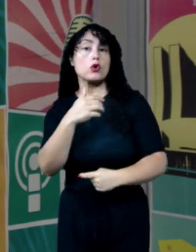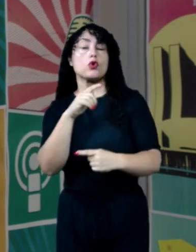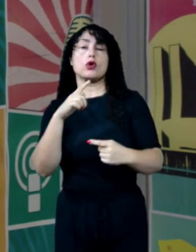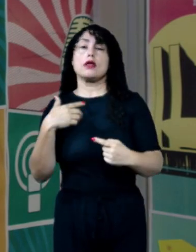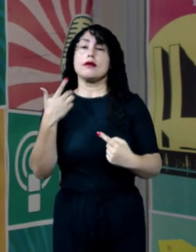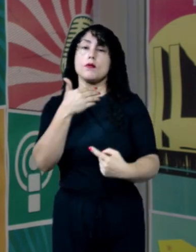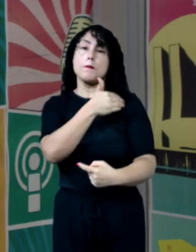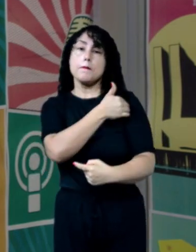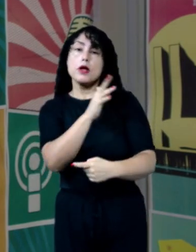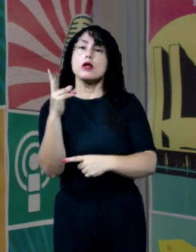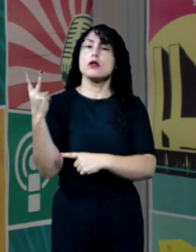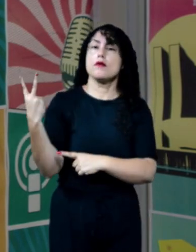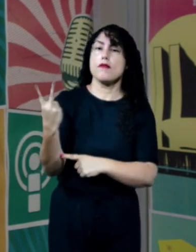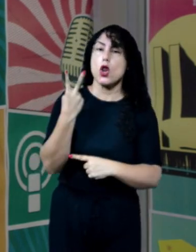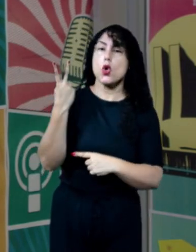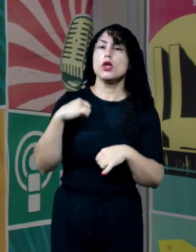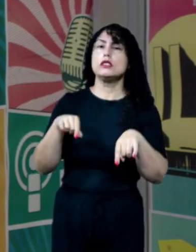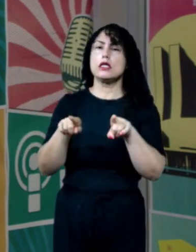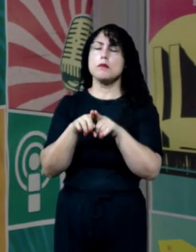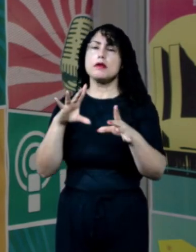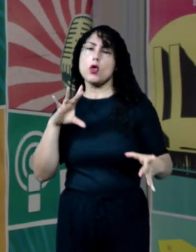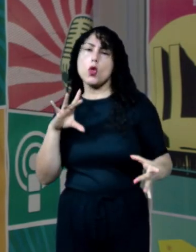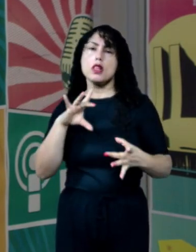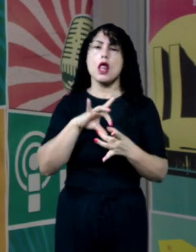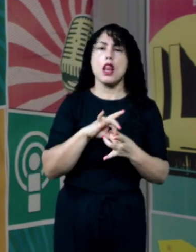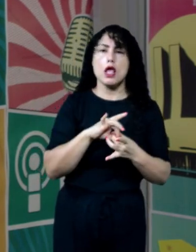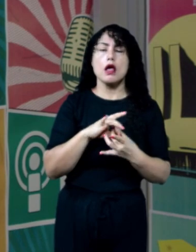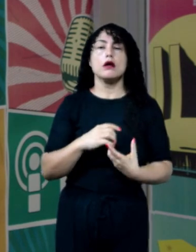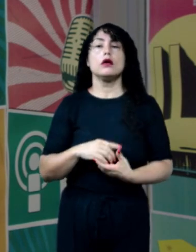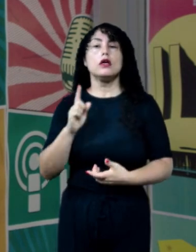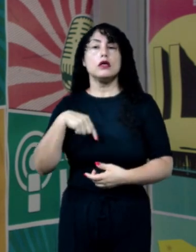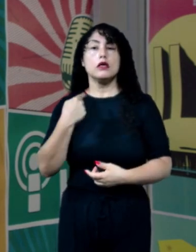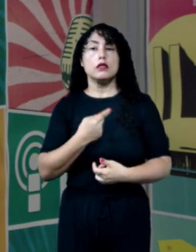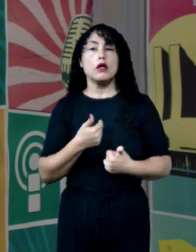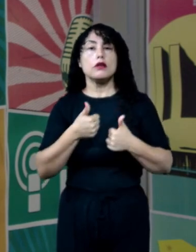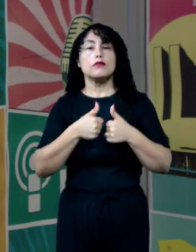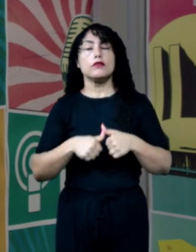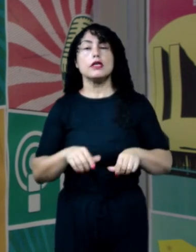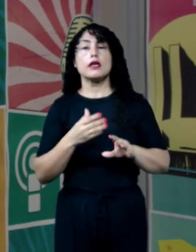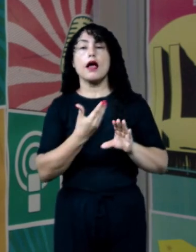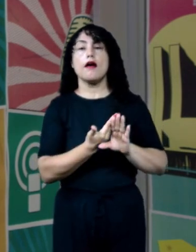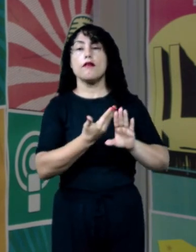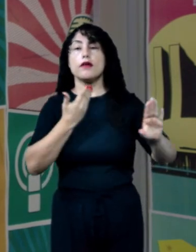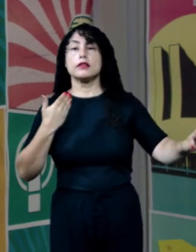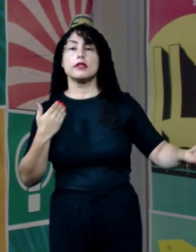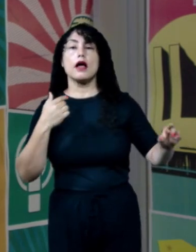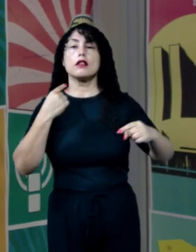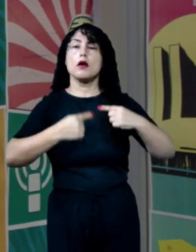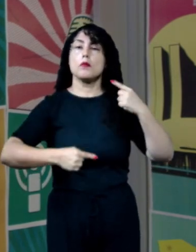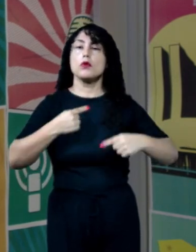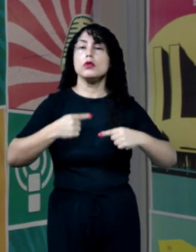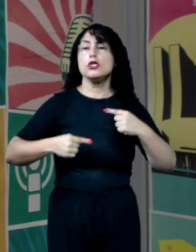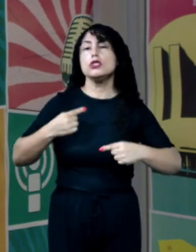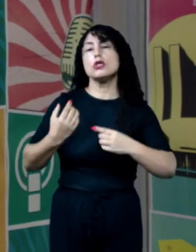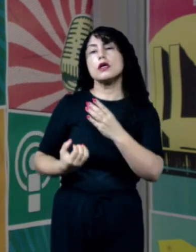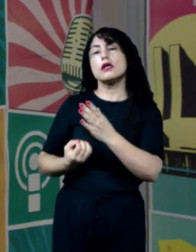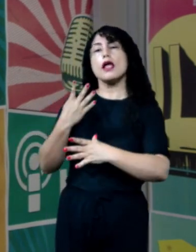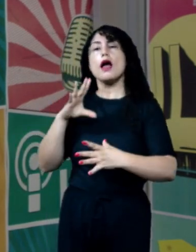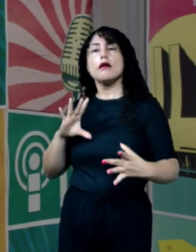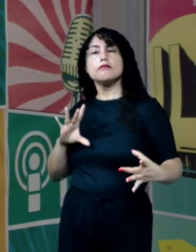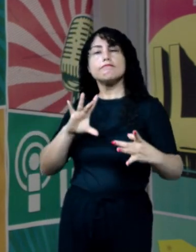preconceitos, nossos valores, né? E a gente acaba ficando apartado da política, né? Que a gente construir